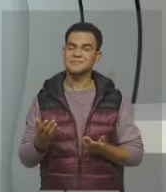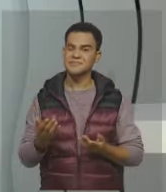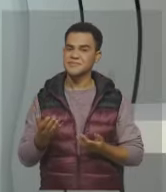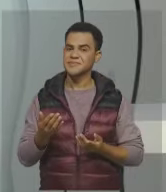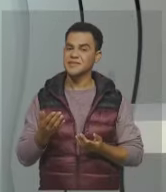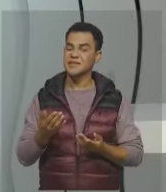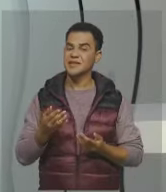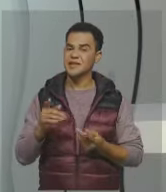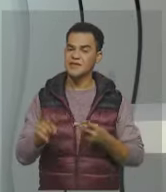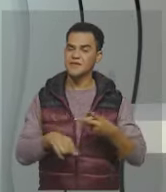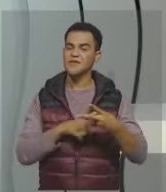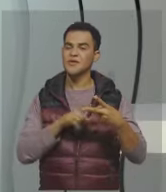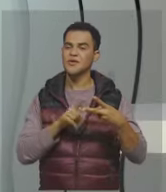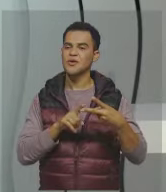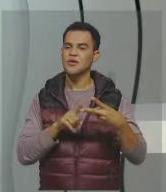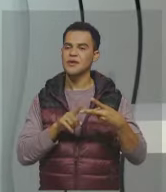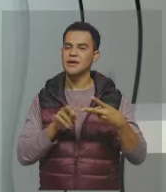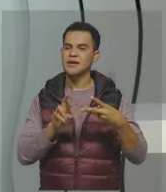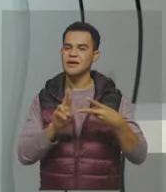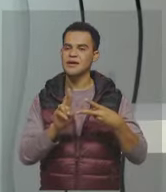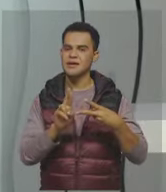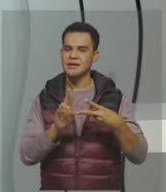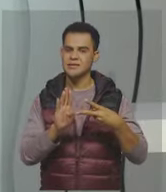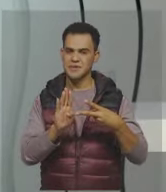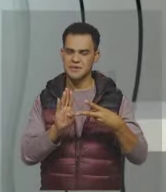segundo cálculo de RB.